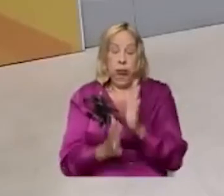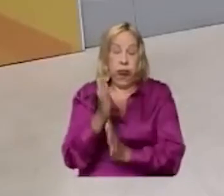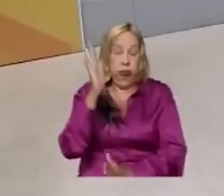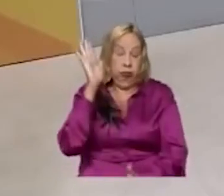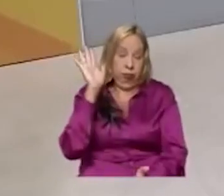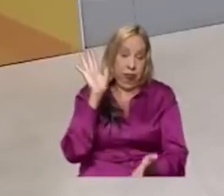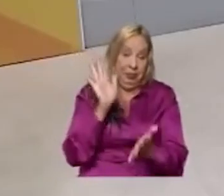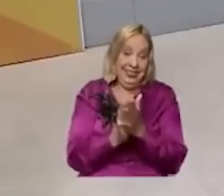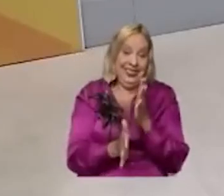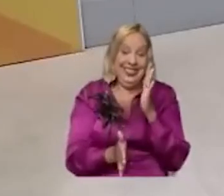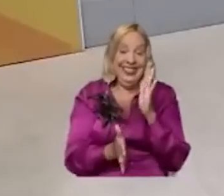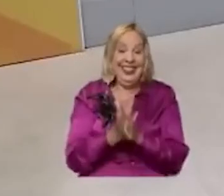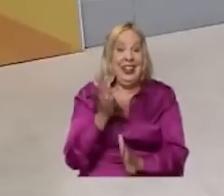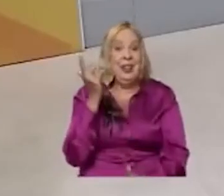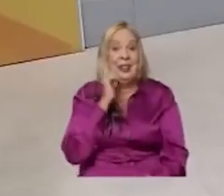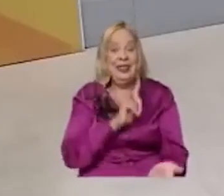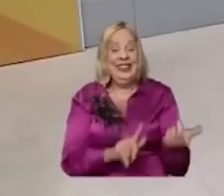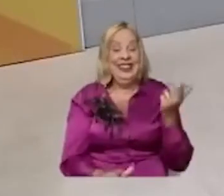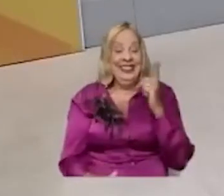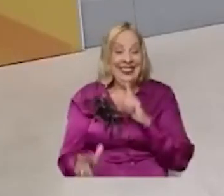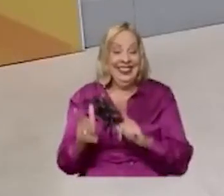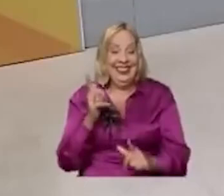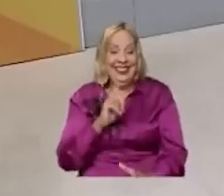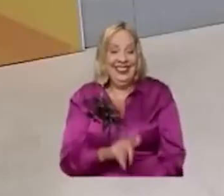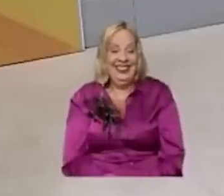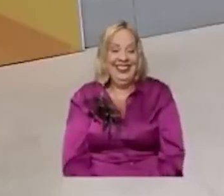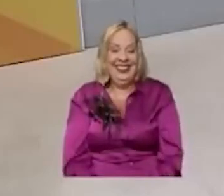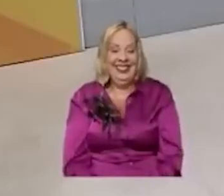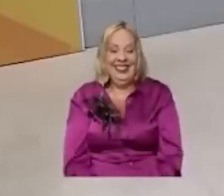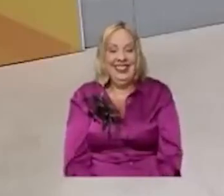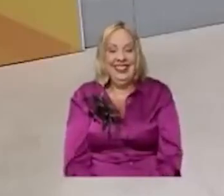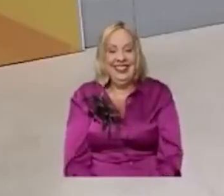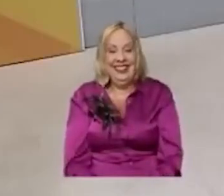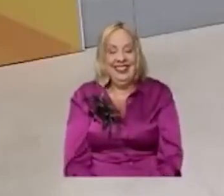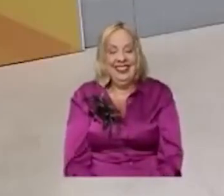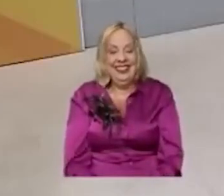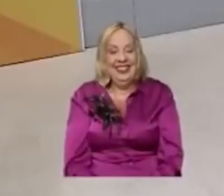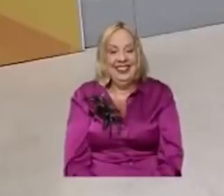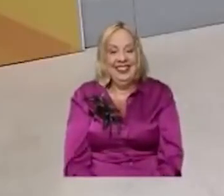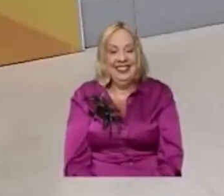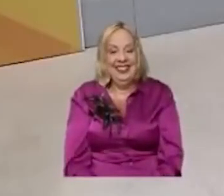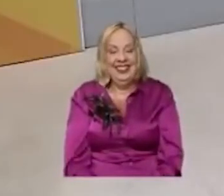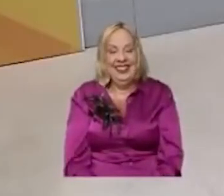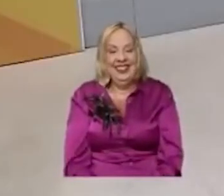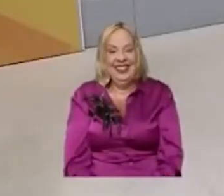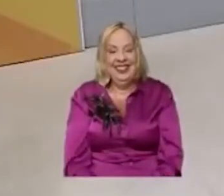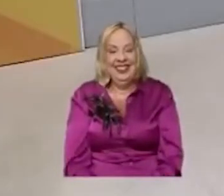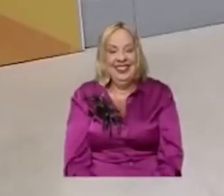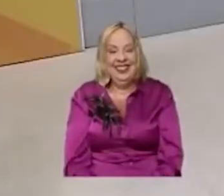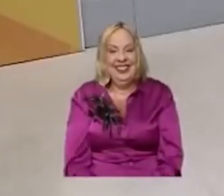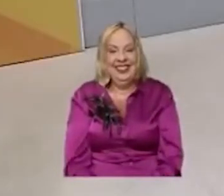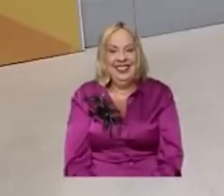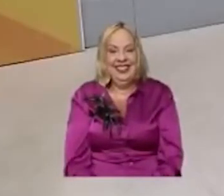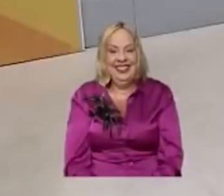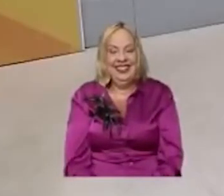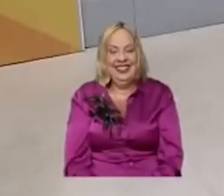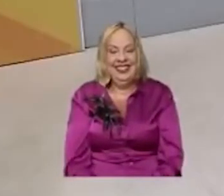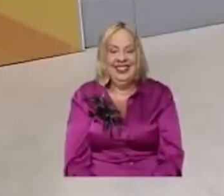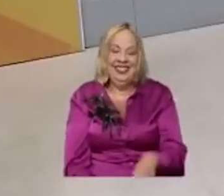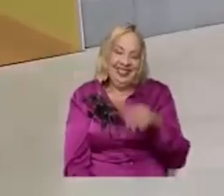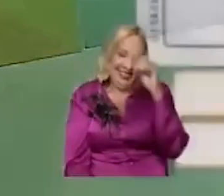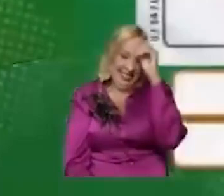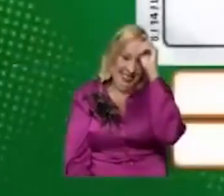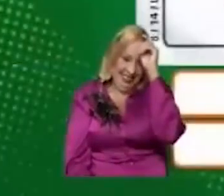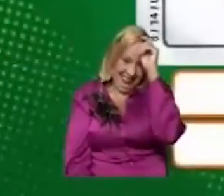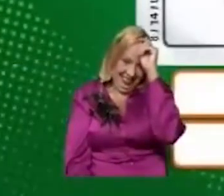Decidido! Coisa boa, gente! Olha aí! Tá decidido, só tínhamos dois na disputa, um